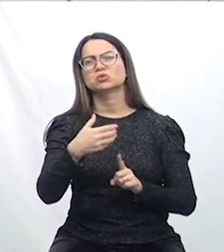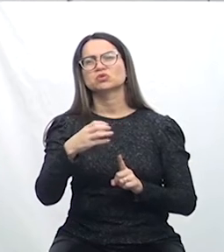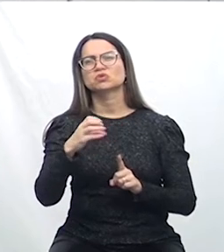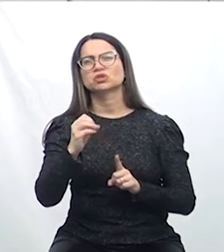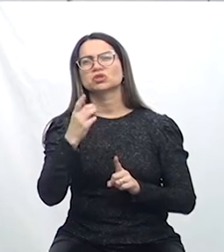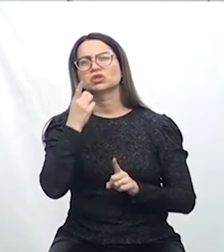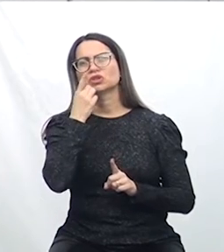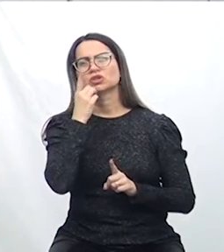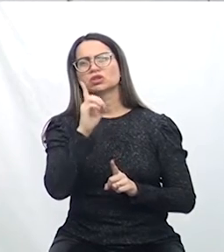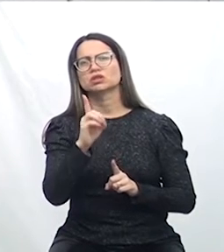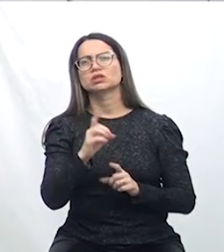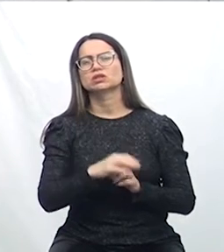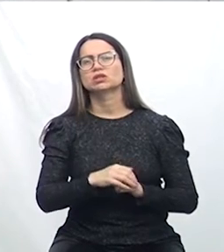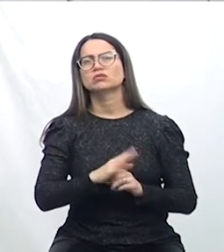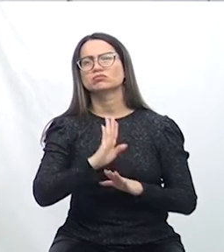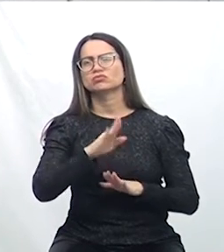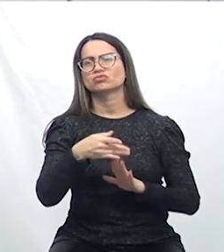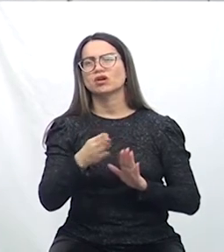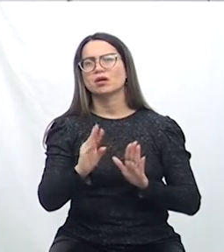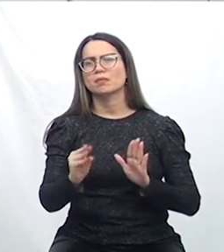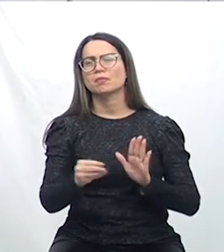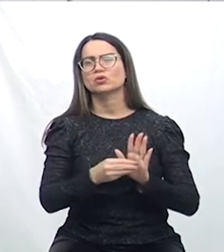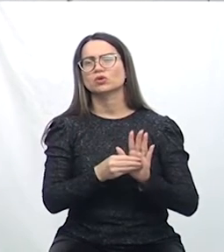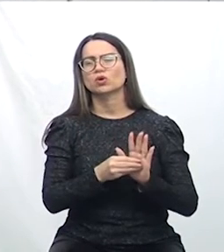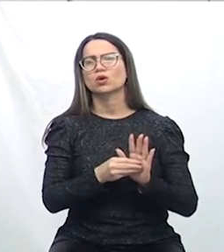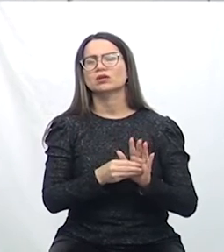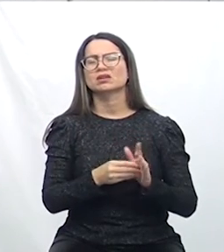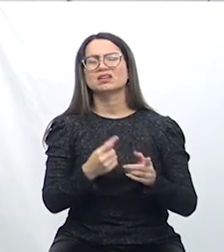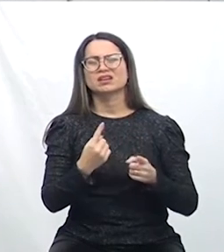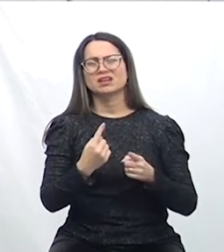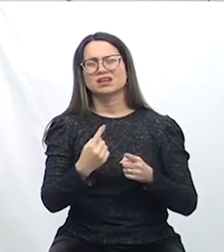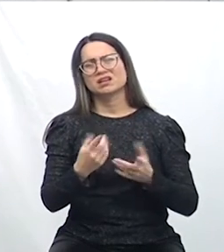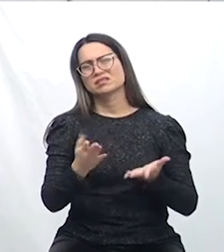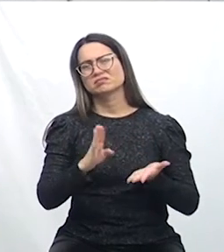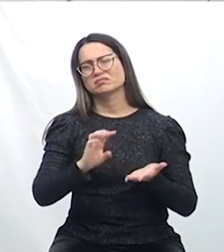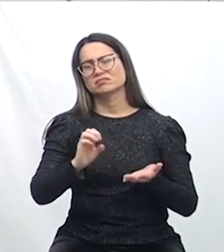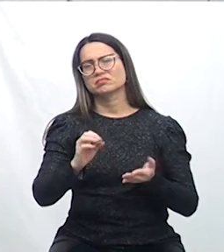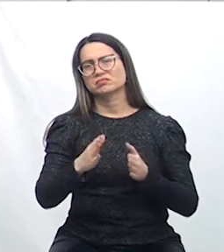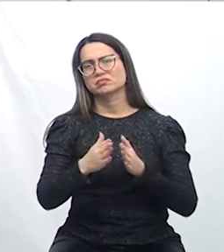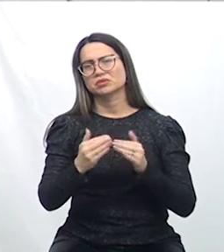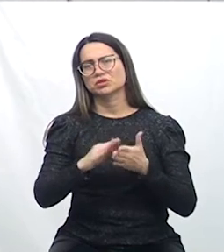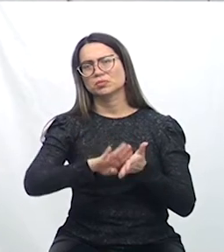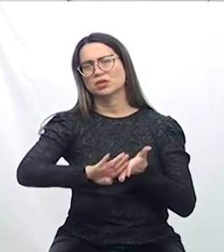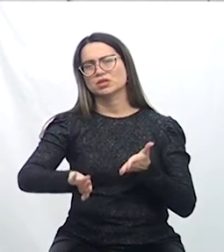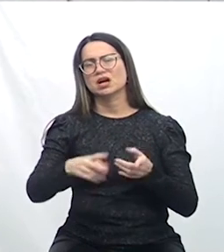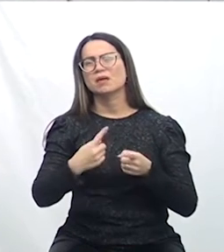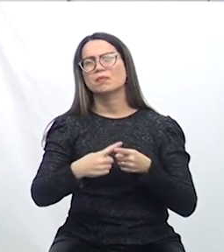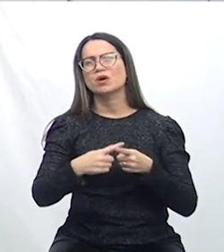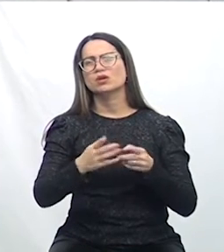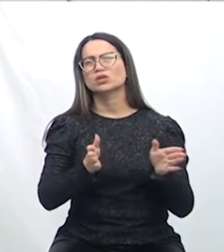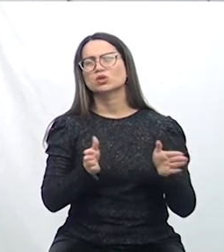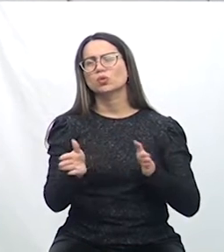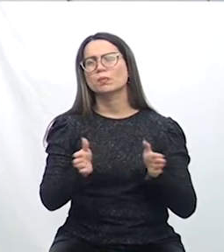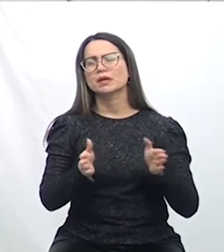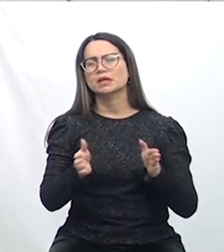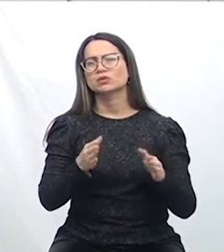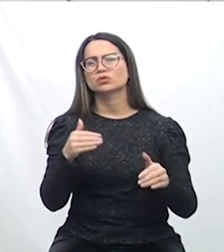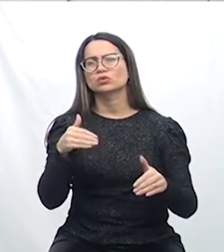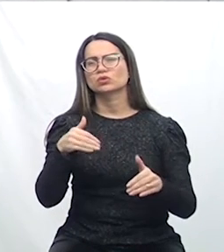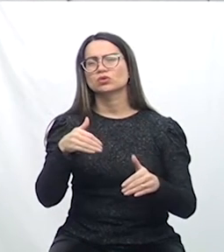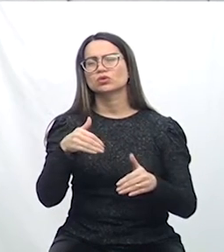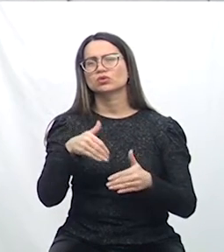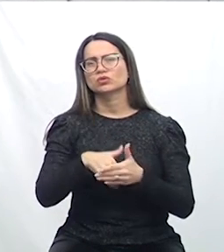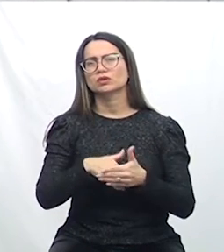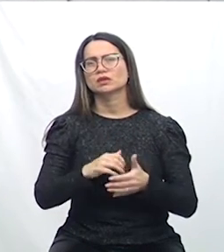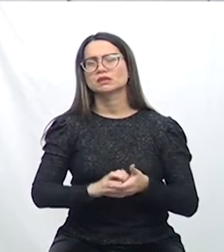tiramos, porque devido ao período eleitoral, muitos vereadores na corrida e outras frentes parlamentares aqui também, mas hoje vai entrar na nossa pauta